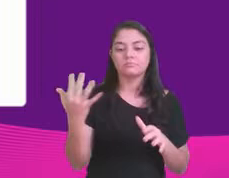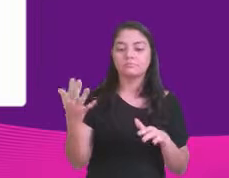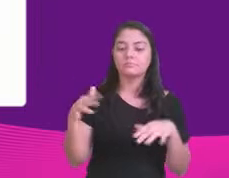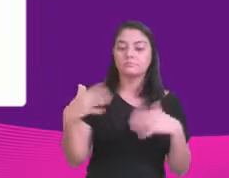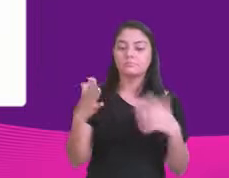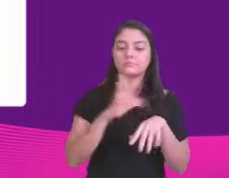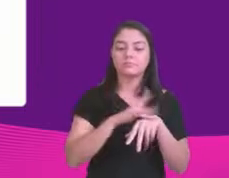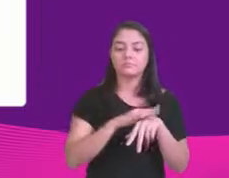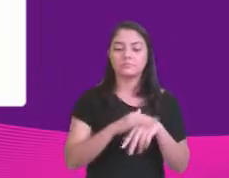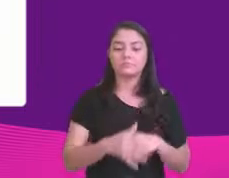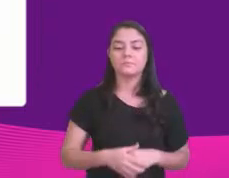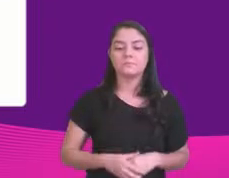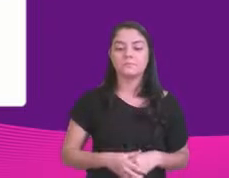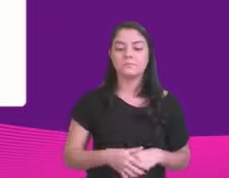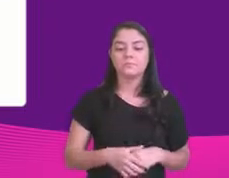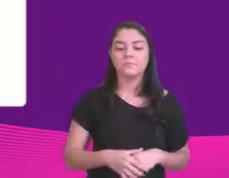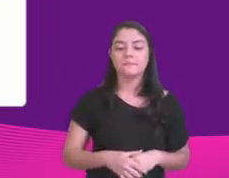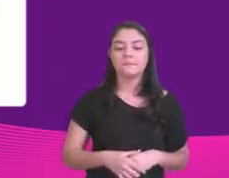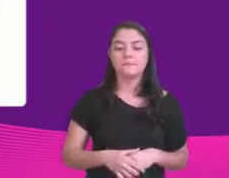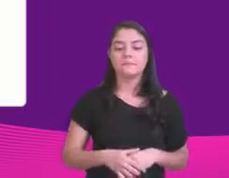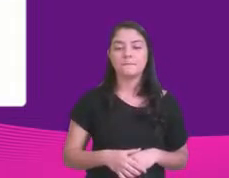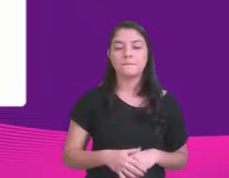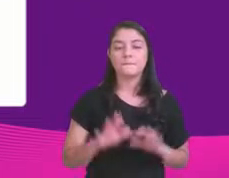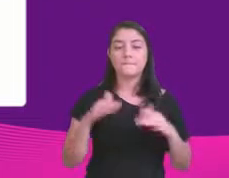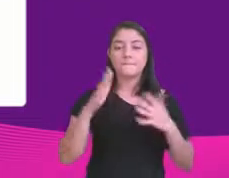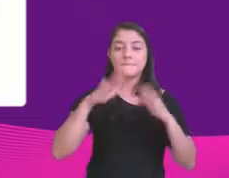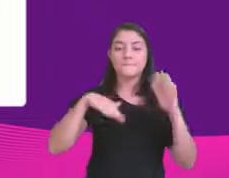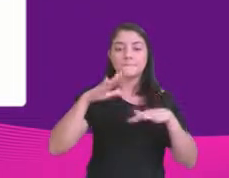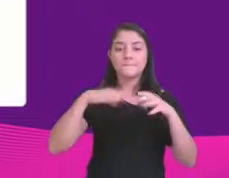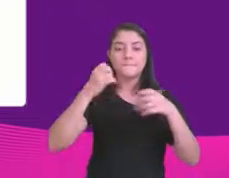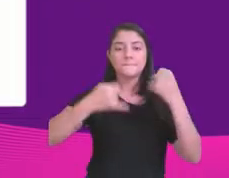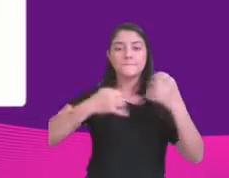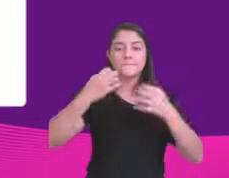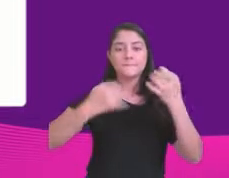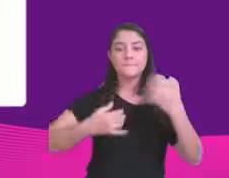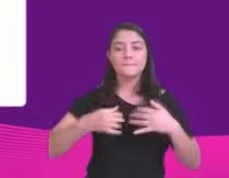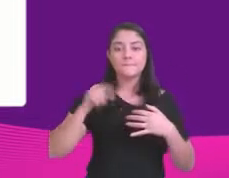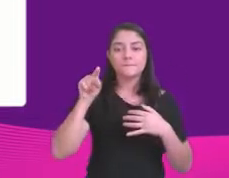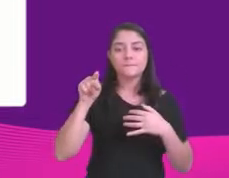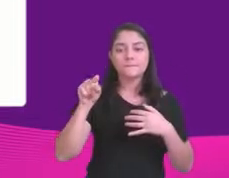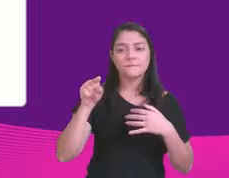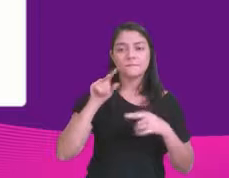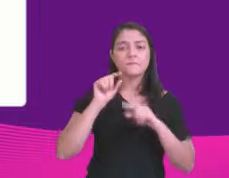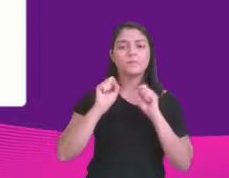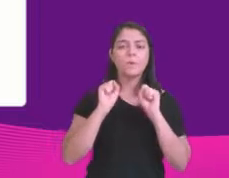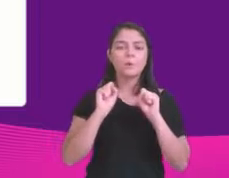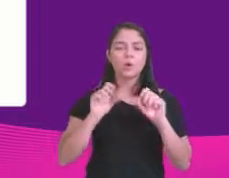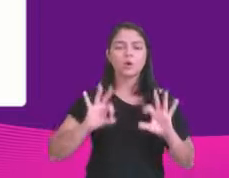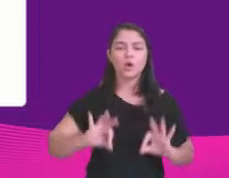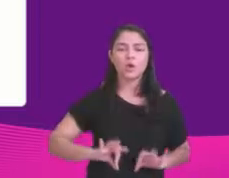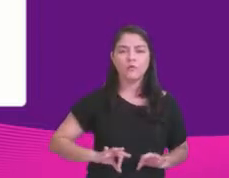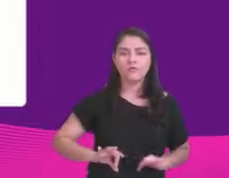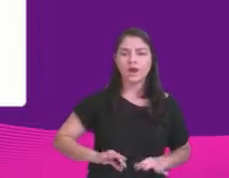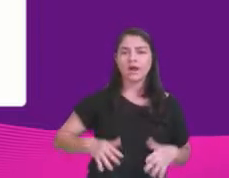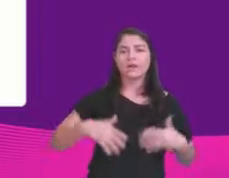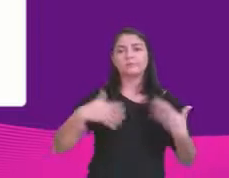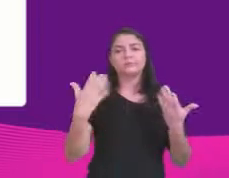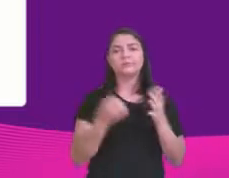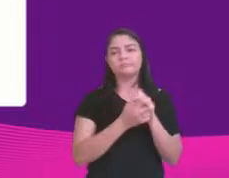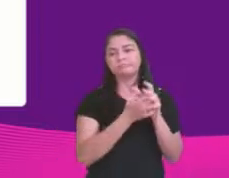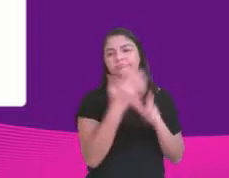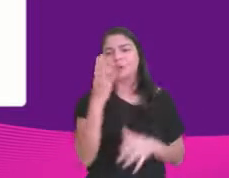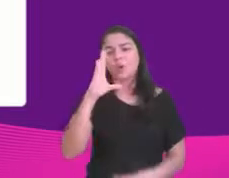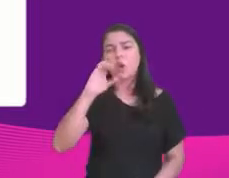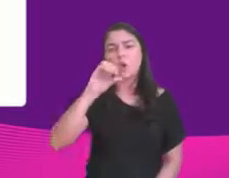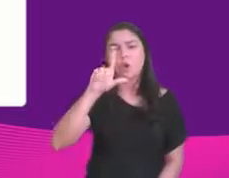microscópica. Então, quando a gente fala de carcinomatose, independente se é ovário, se é pseudomixoma, se é cólon, se é